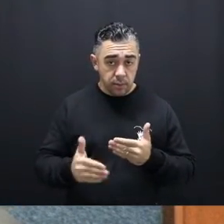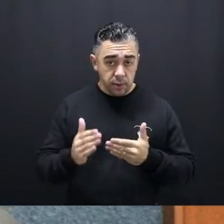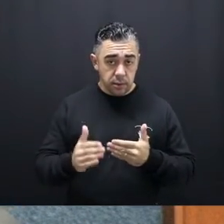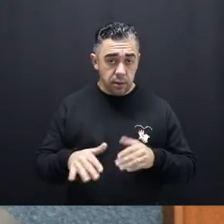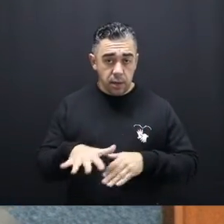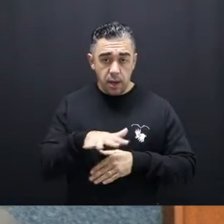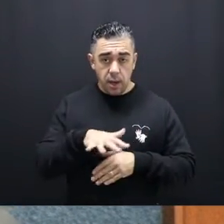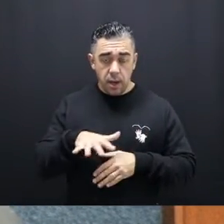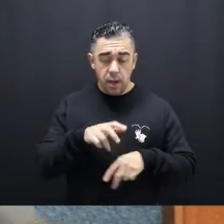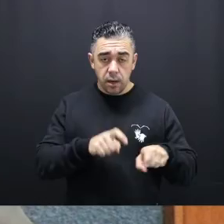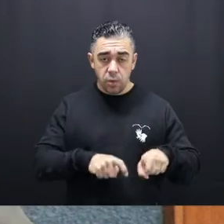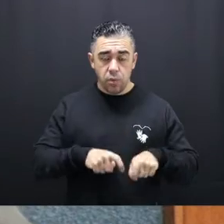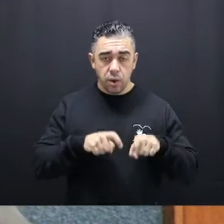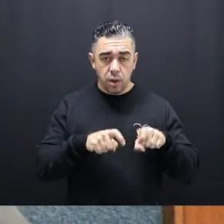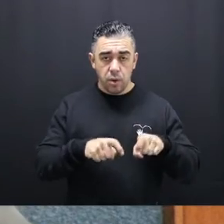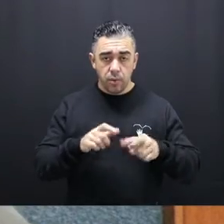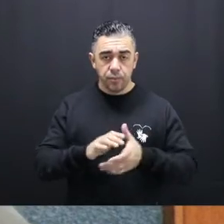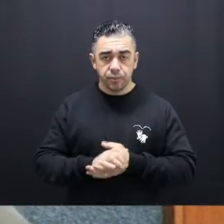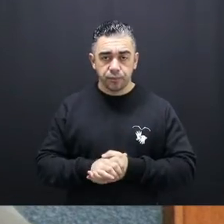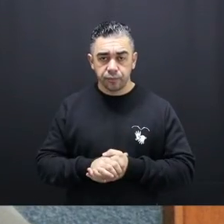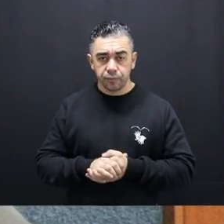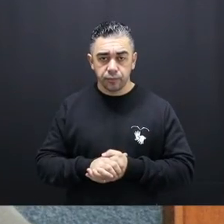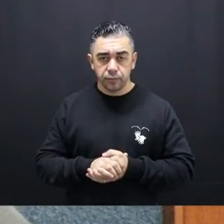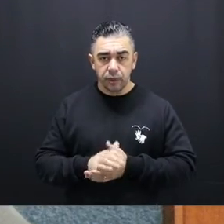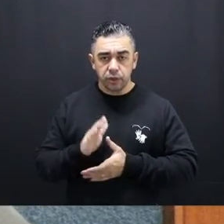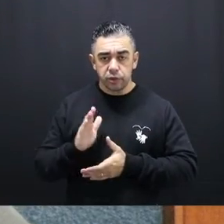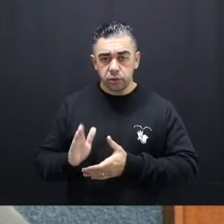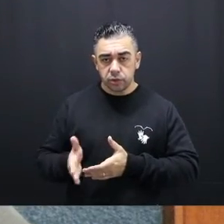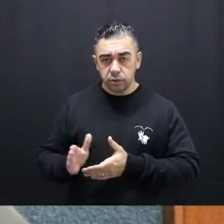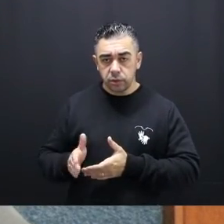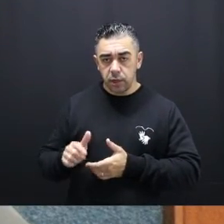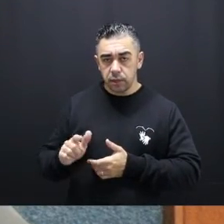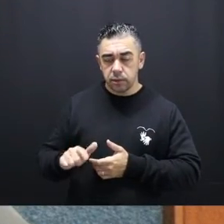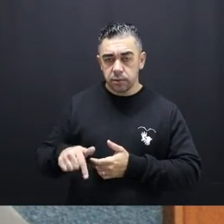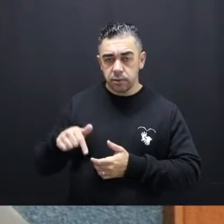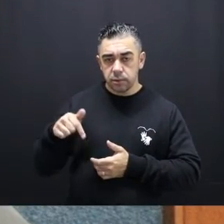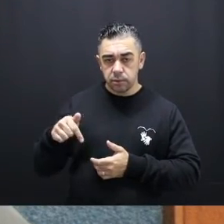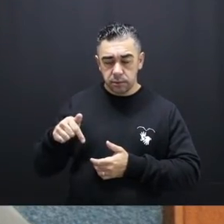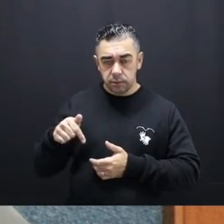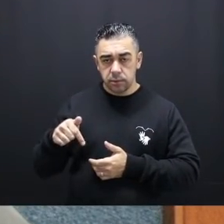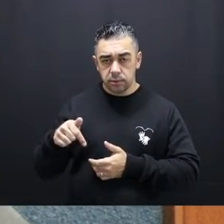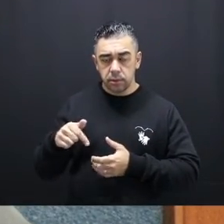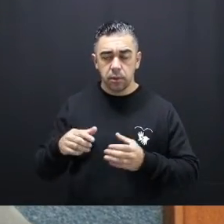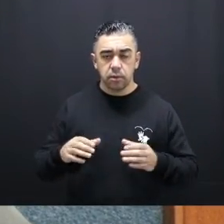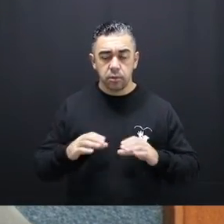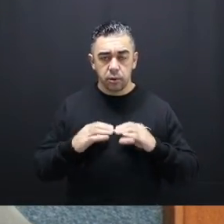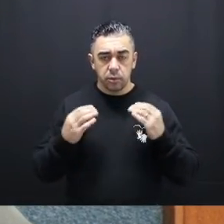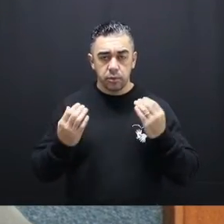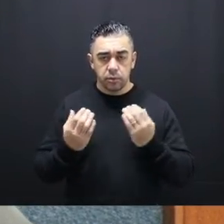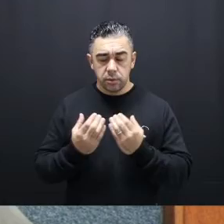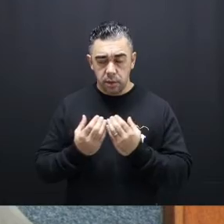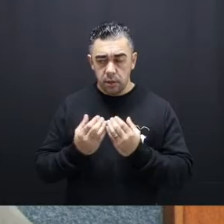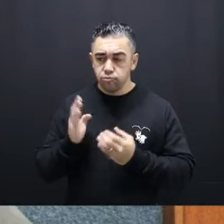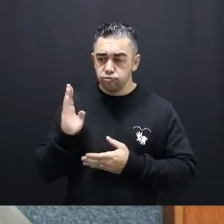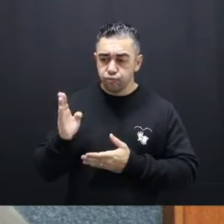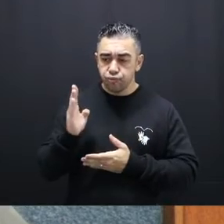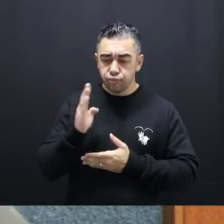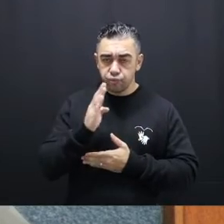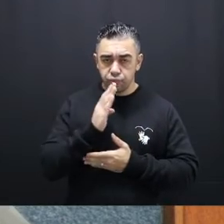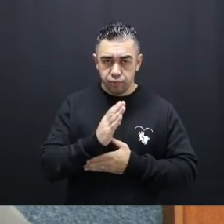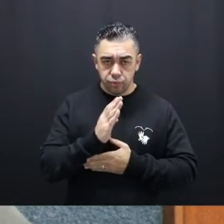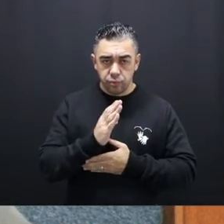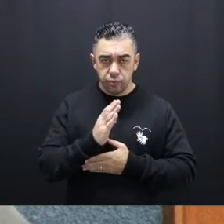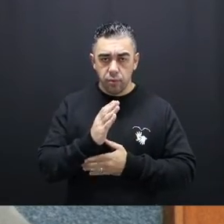rural e já foram sete comunidades atendidas pelo gabinete móvel na área rural com